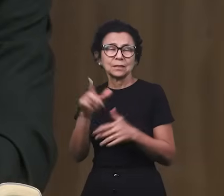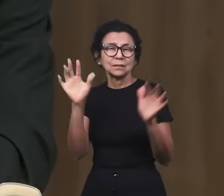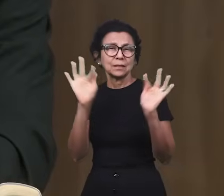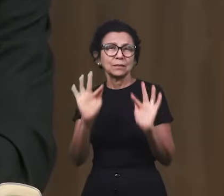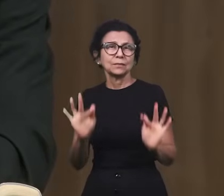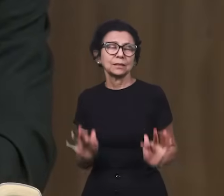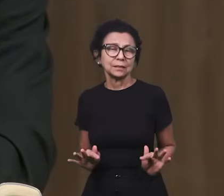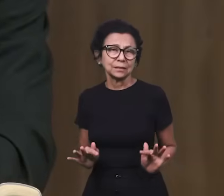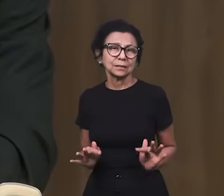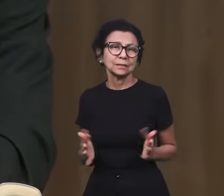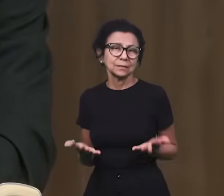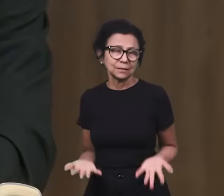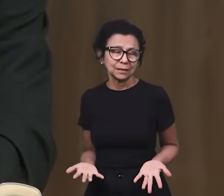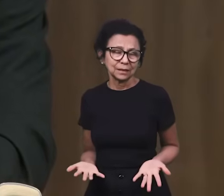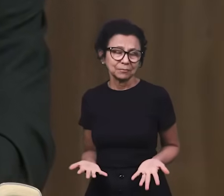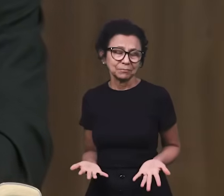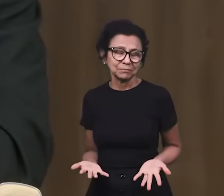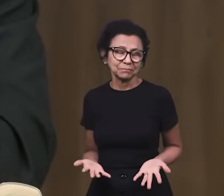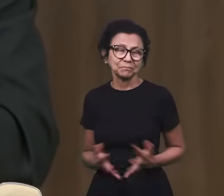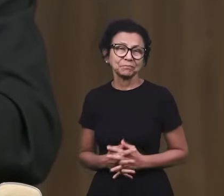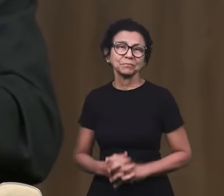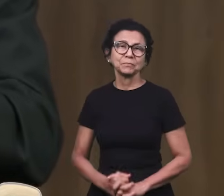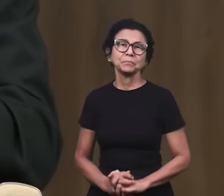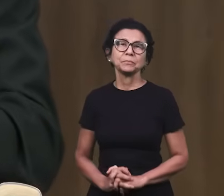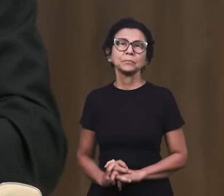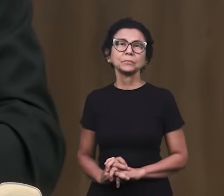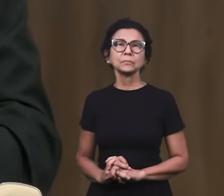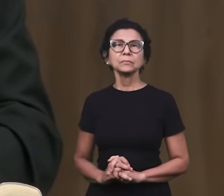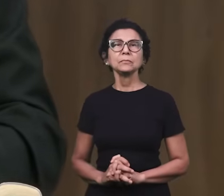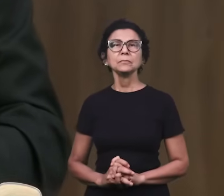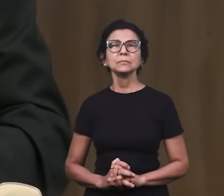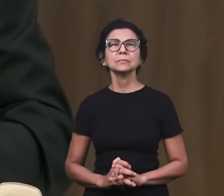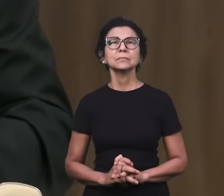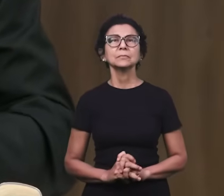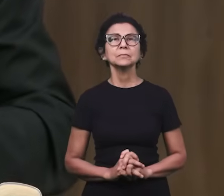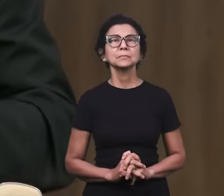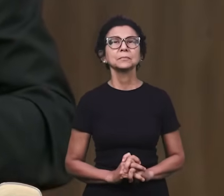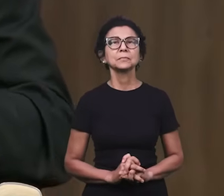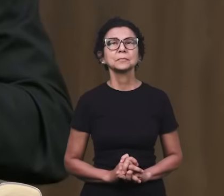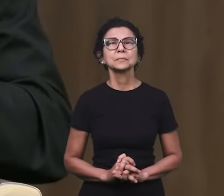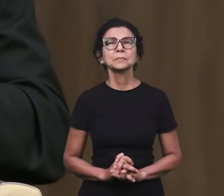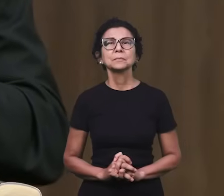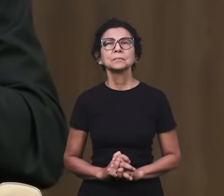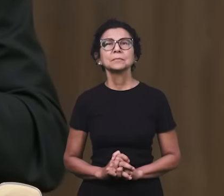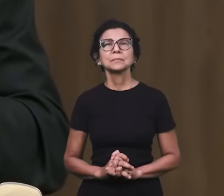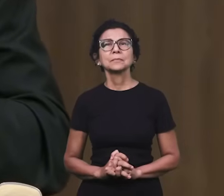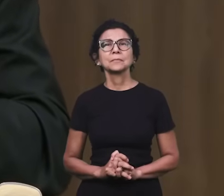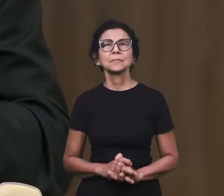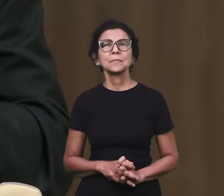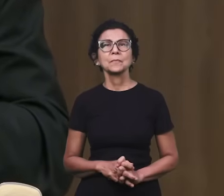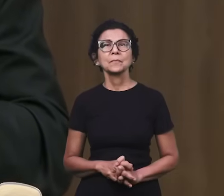E quando ele não entende, ele fica confuso. Mas vamos voltar então ao assunto. Então, qual era a grande